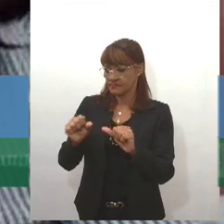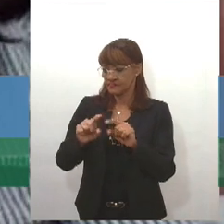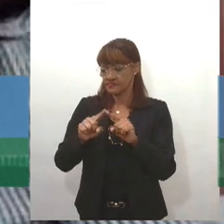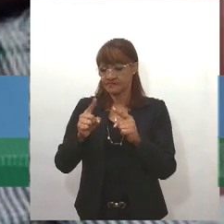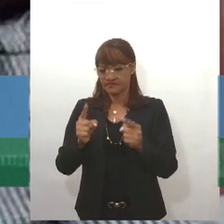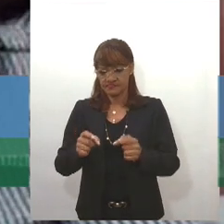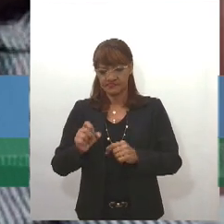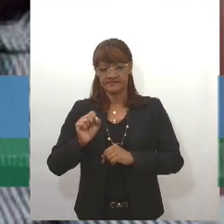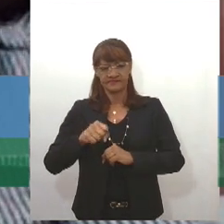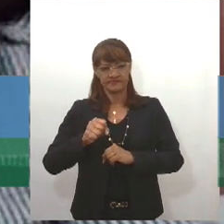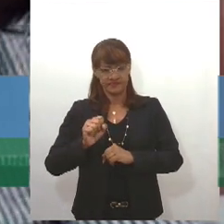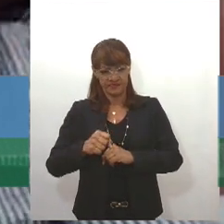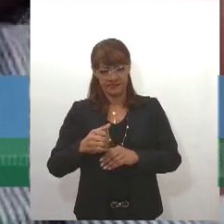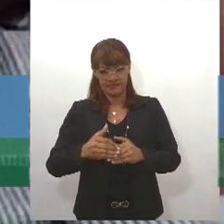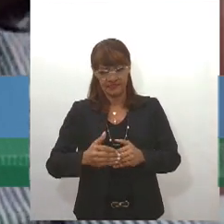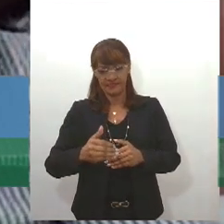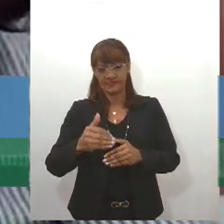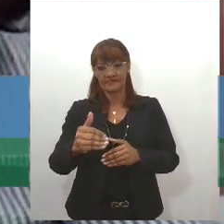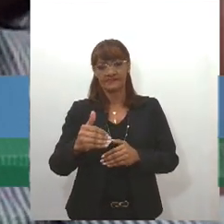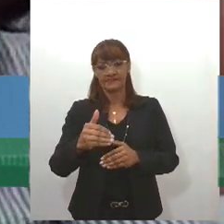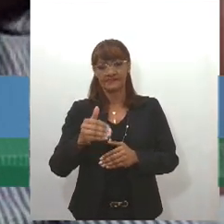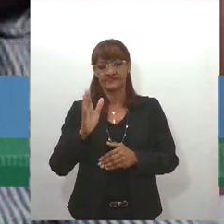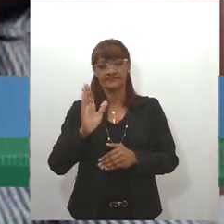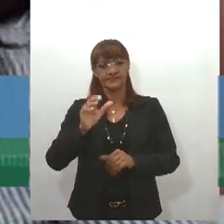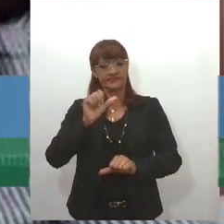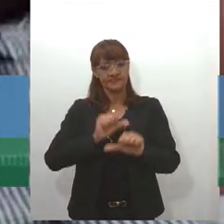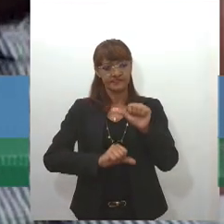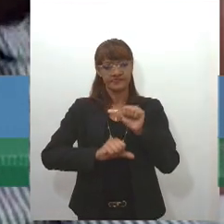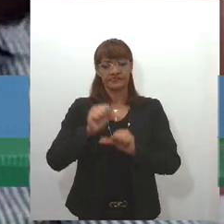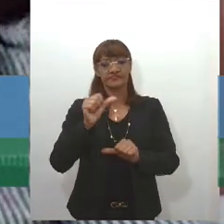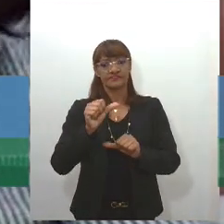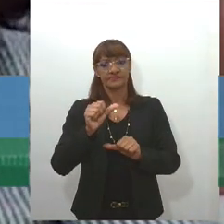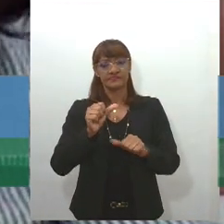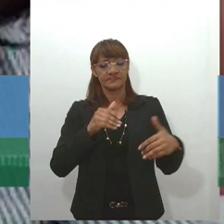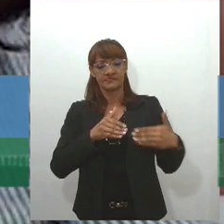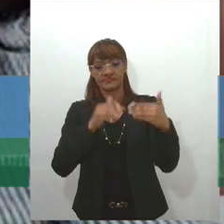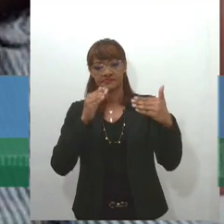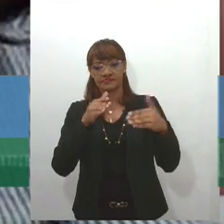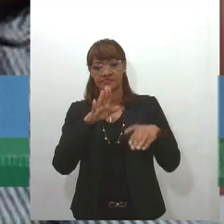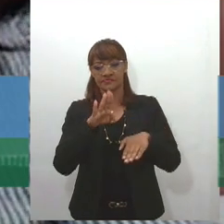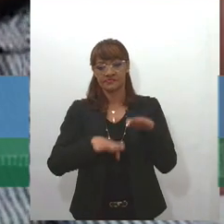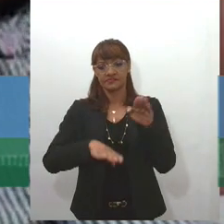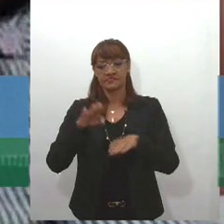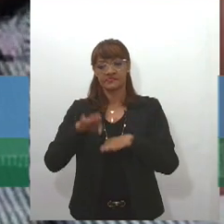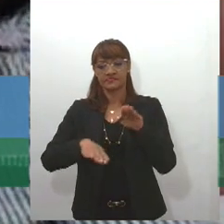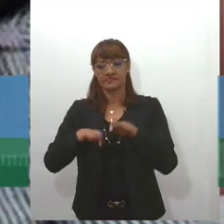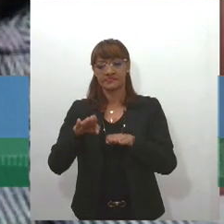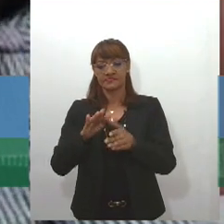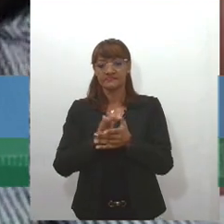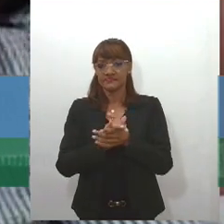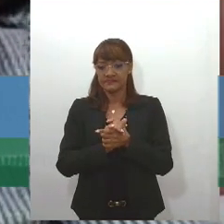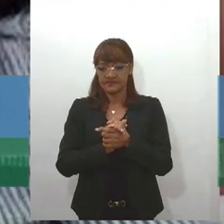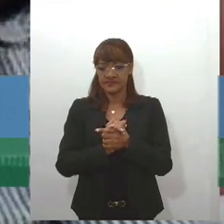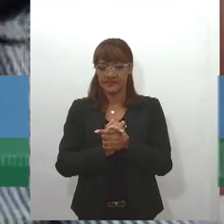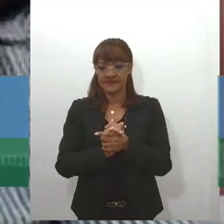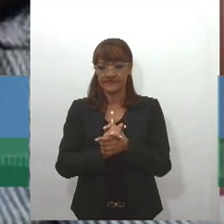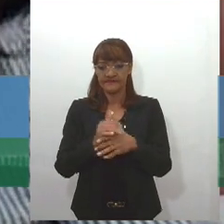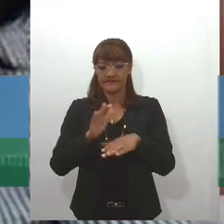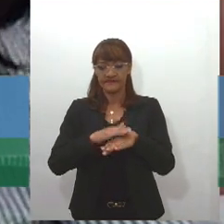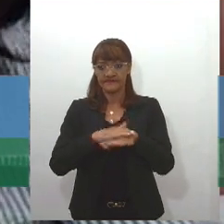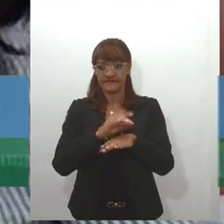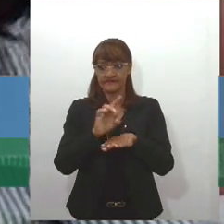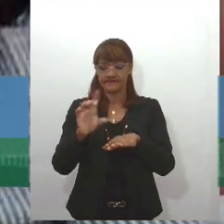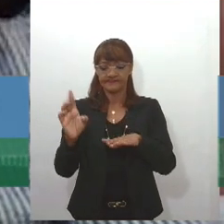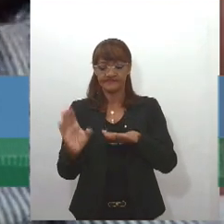indireto dessa reforma a depender da da comercialização que essas empresas fazem se é que o